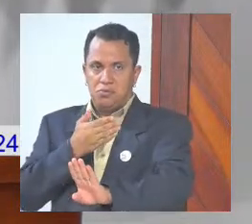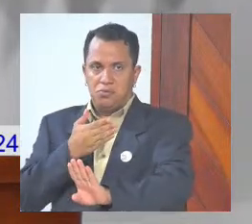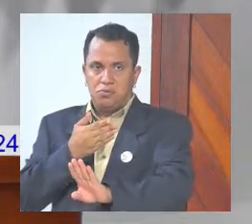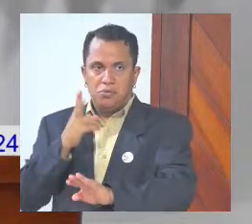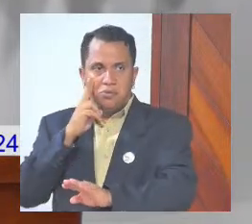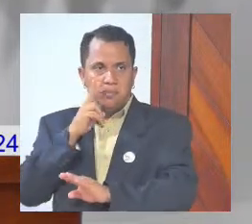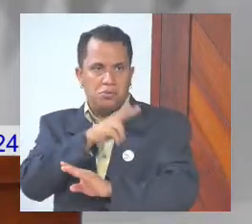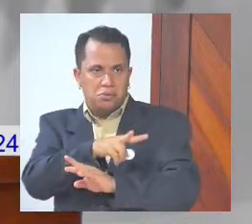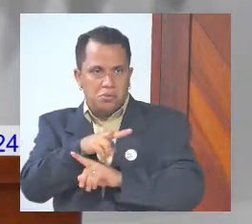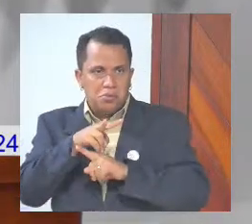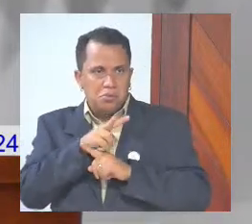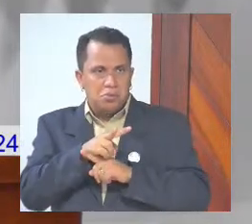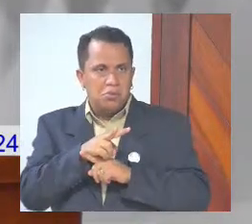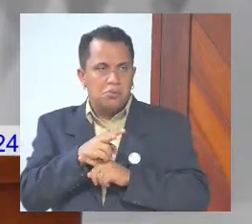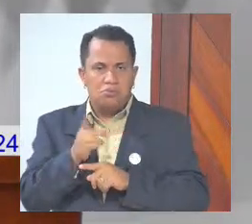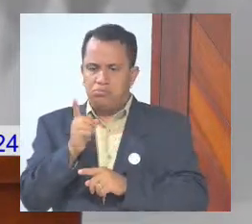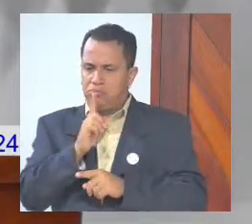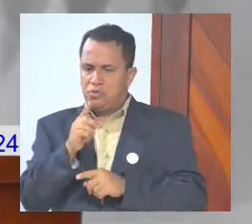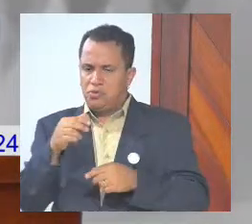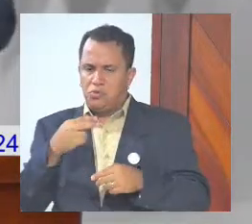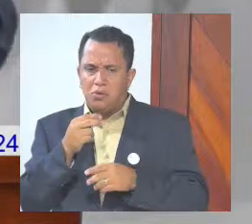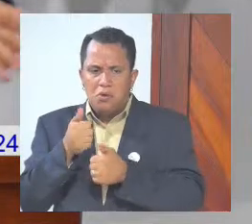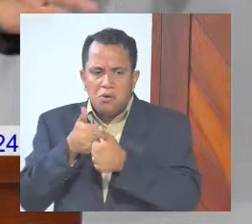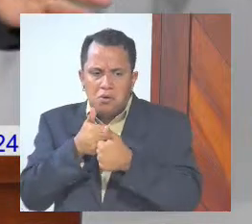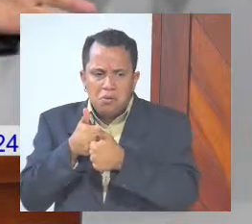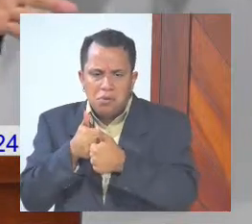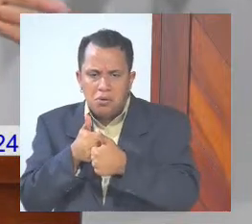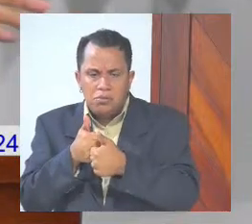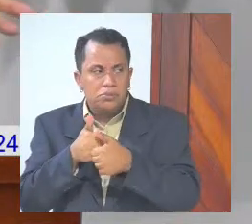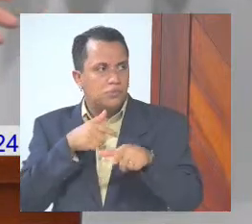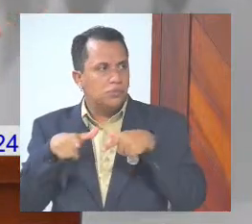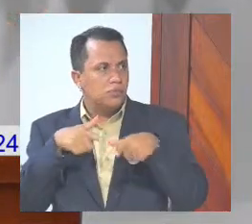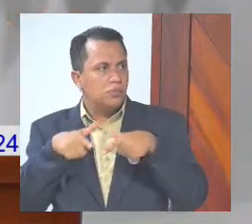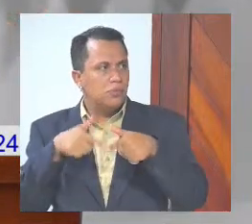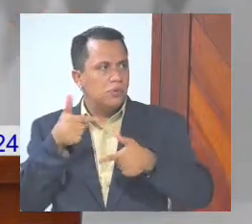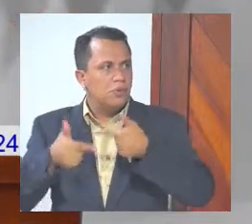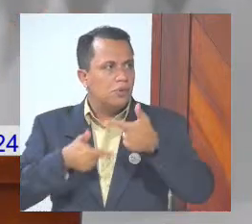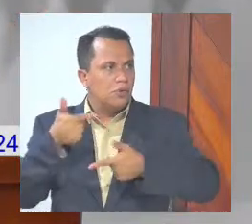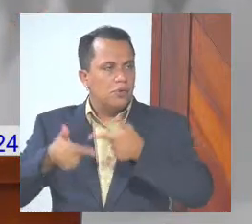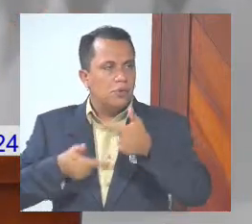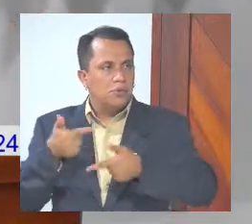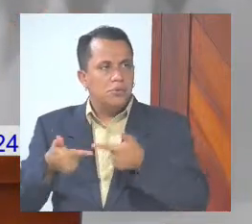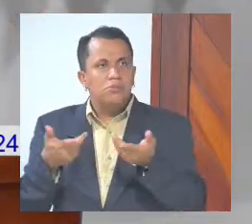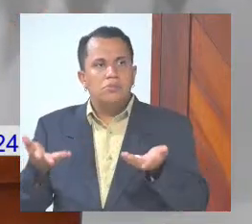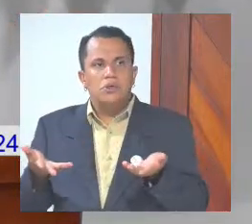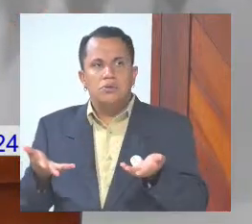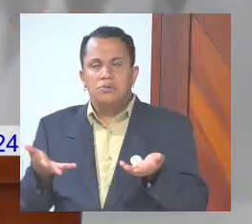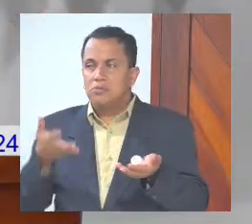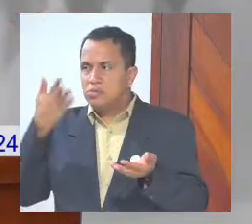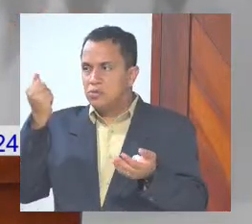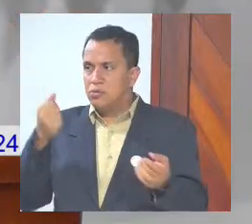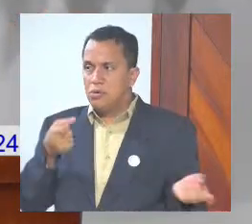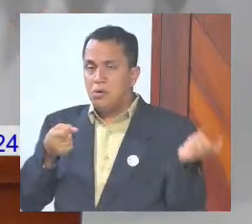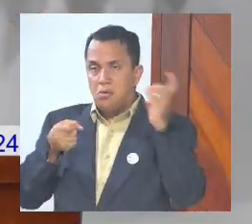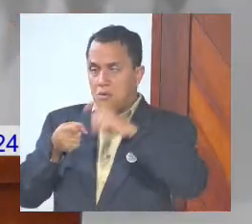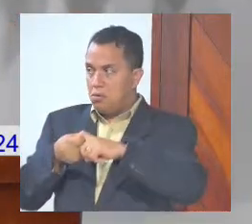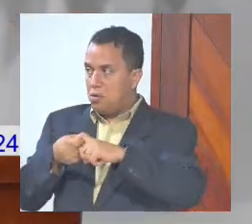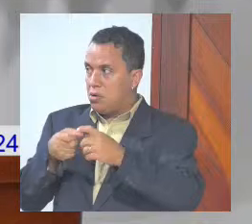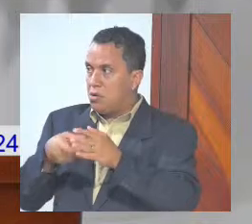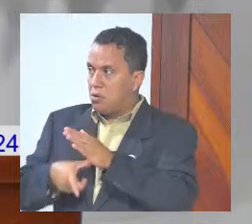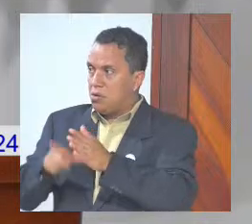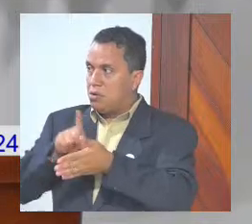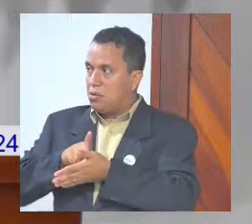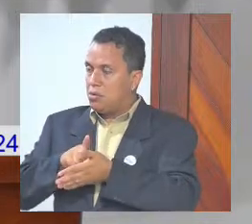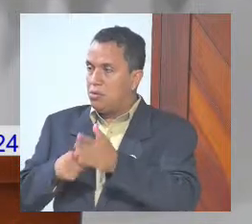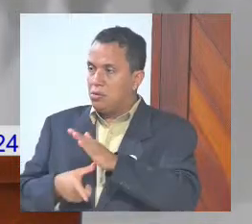ver com muito... Por quê? Porque não acompanha o trabalho legislativo, né? Eu não sei se ele já veio aqui nessa casa, se ele já